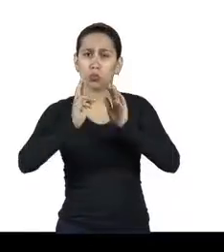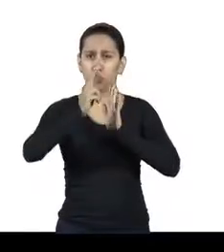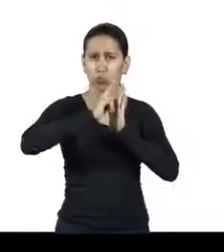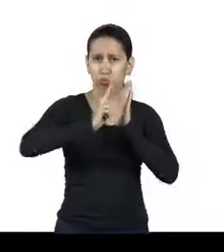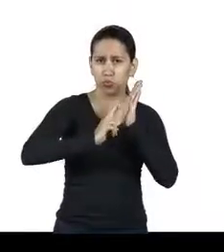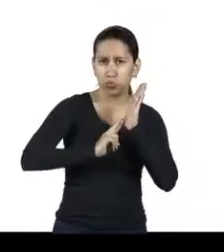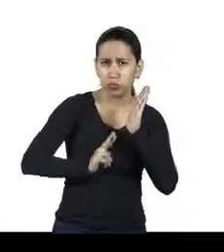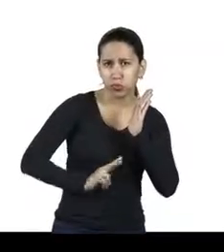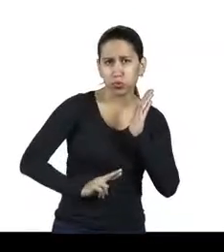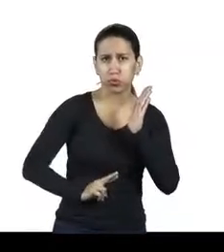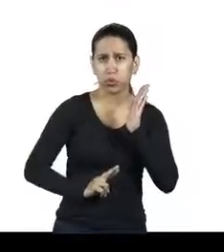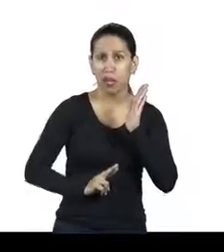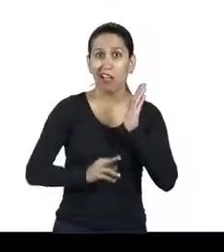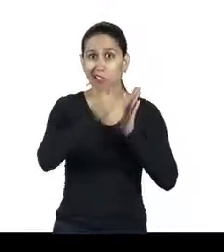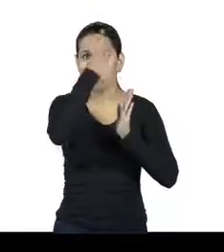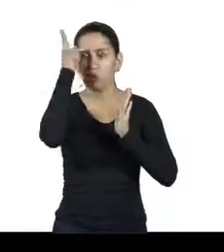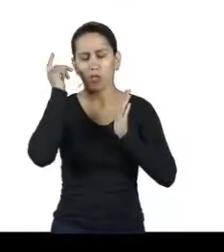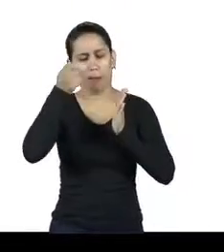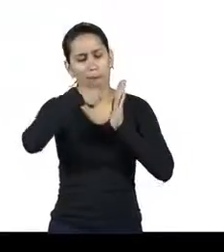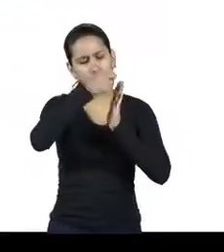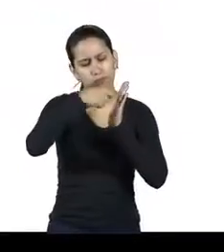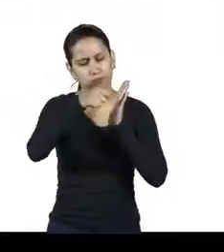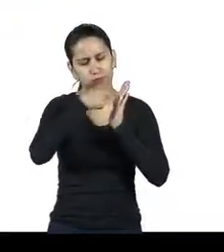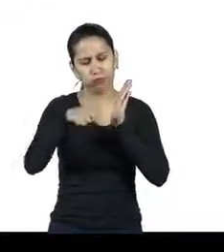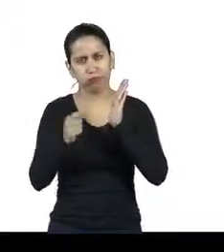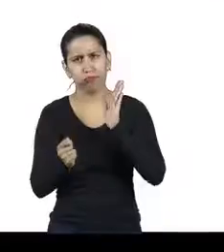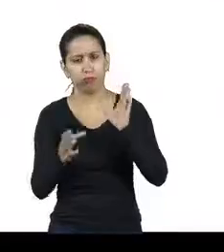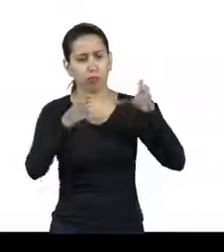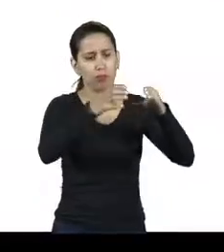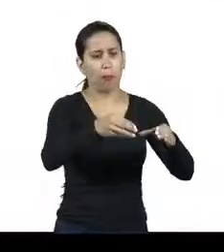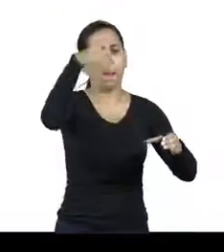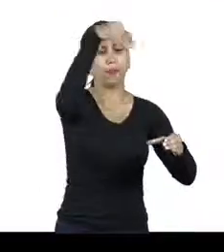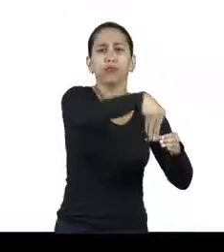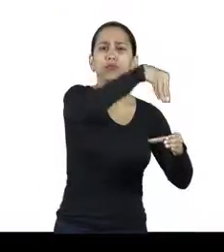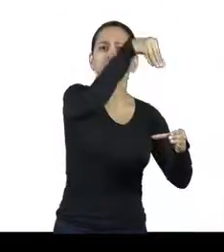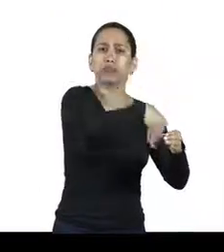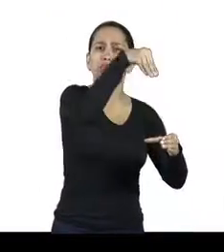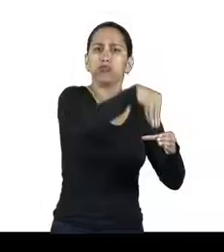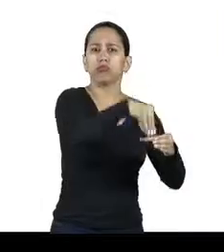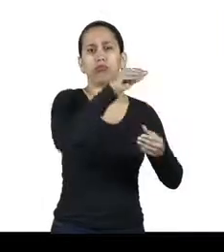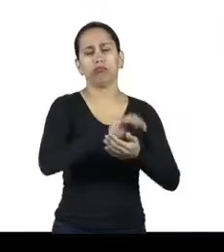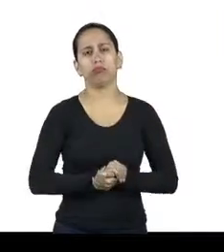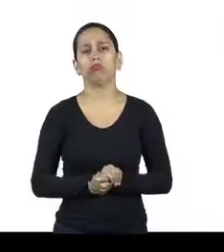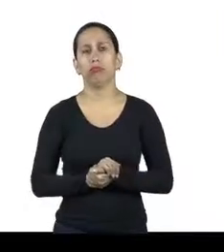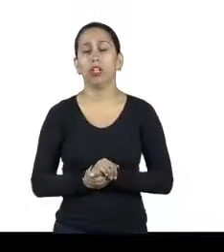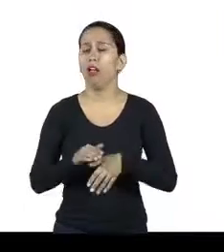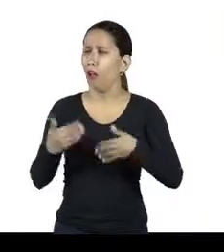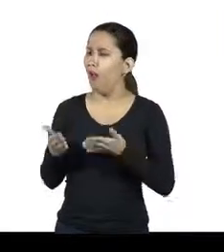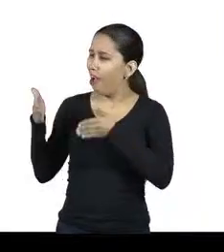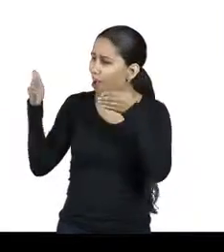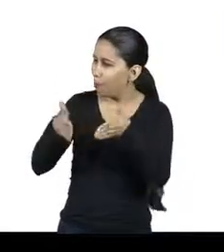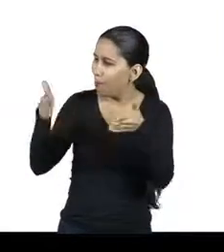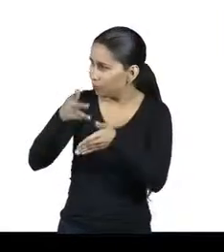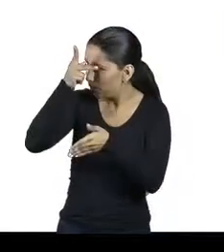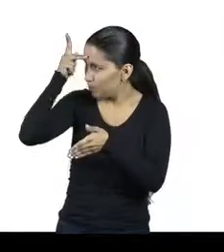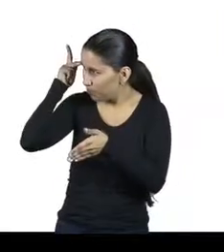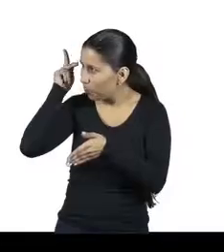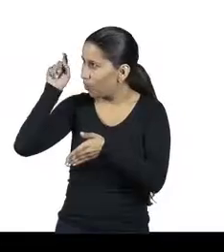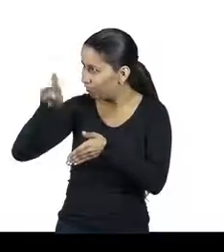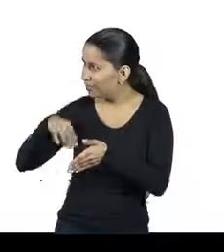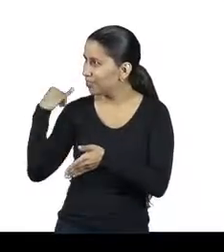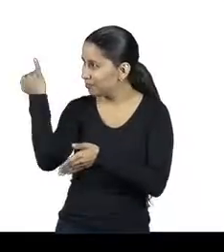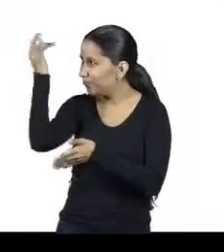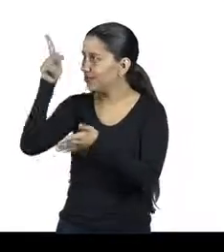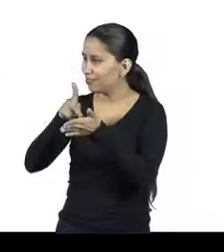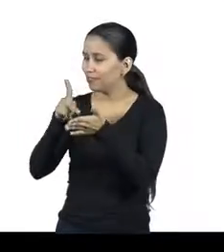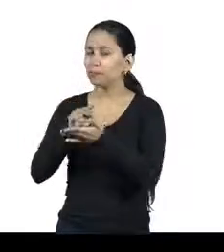podem ser colocados em coletores distribuídos na empresa. A participação dos trabalhadores no registro de desvios é importantíssima.